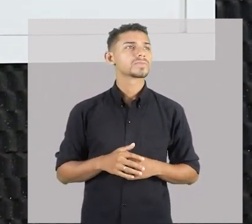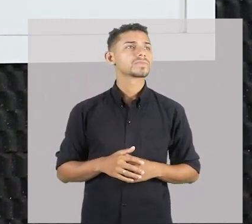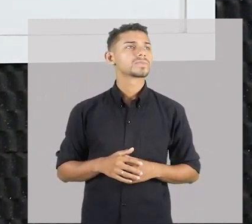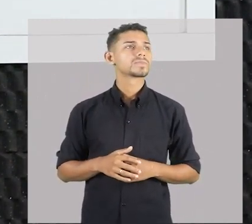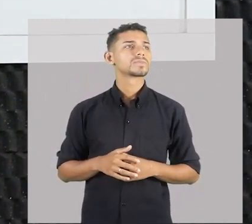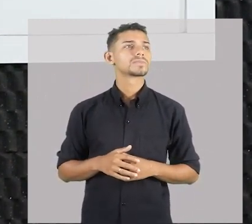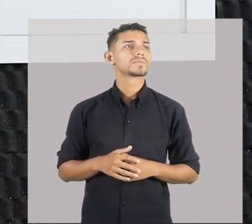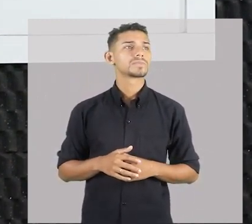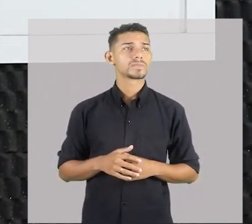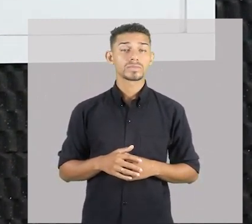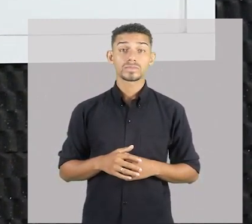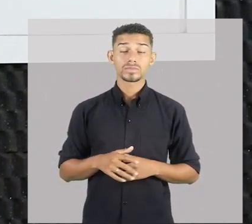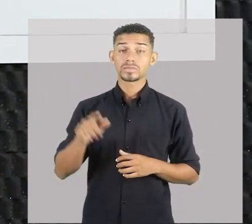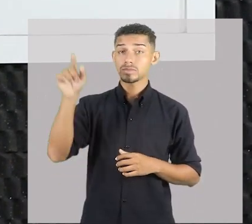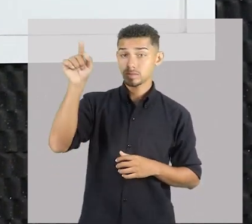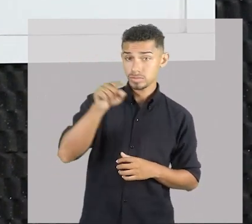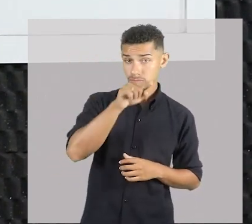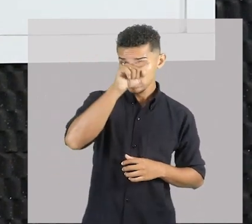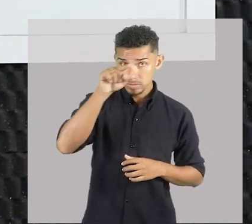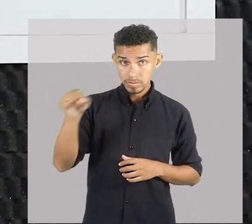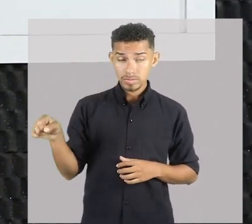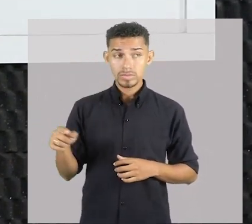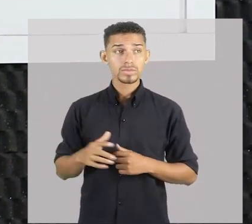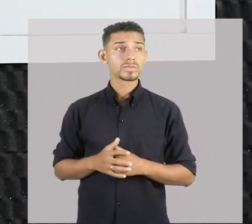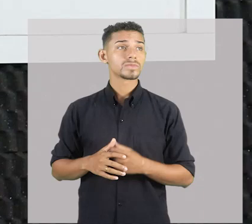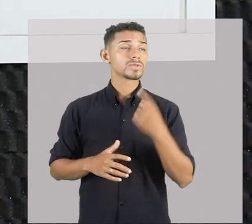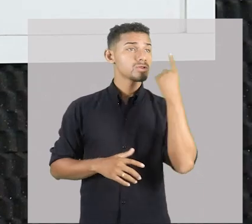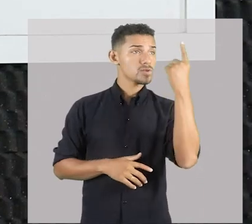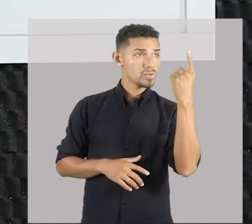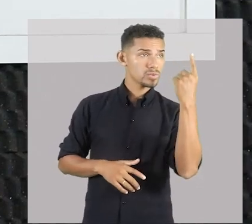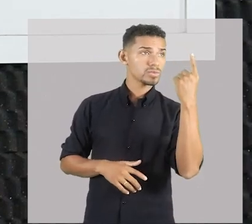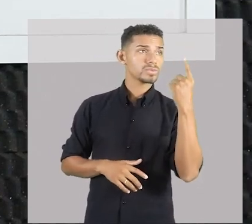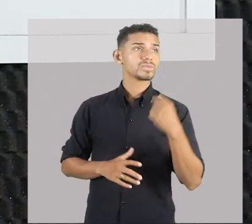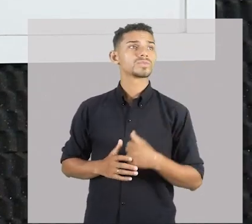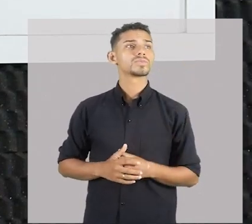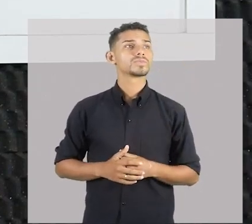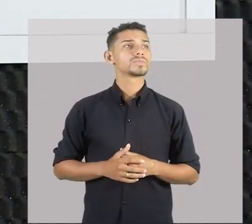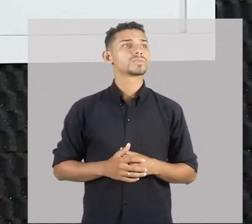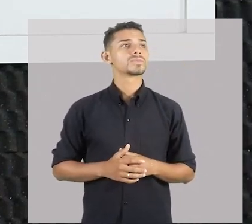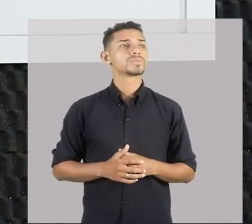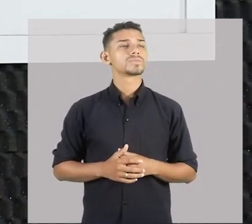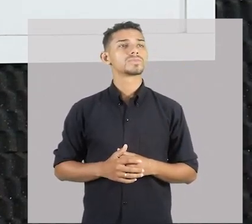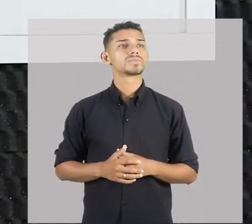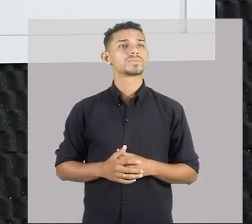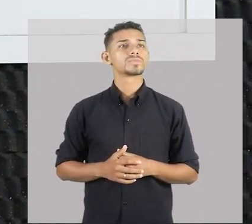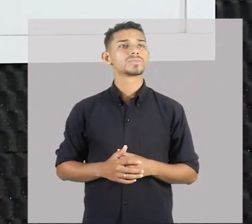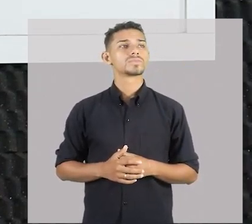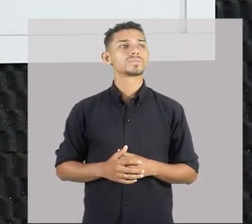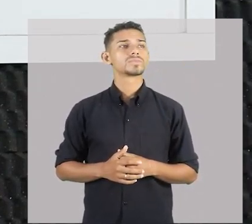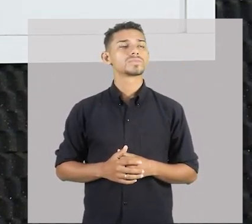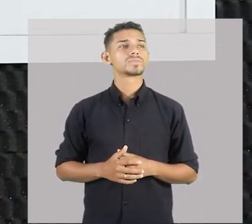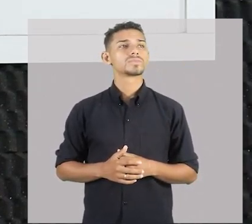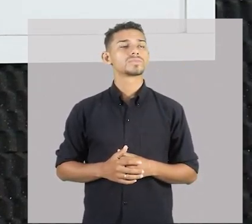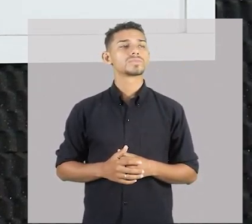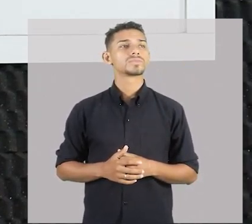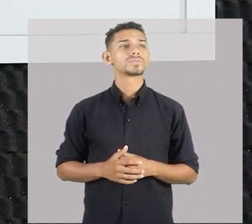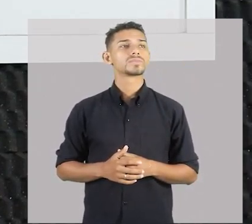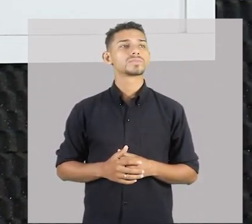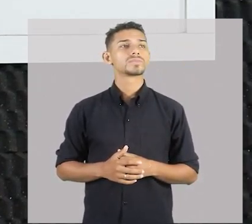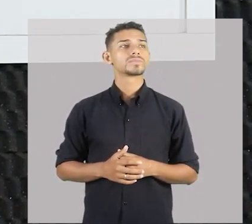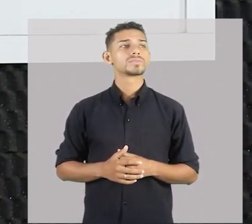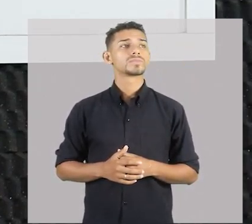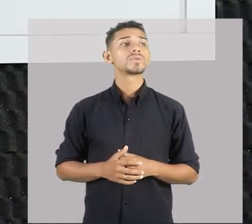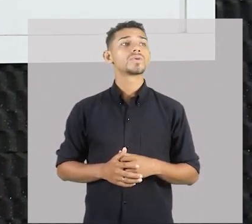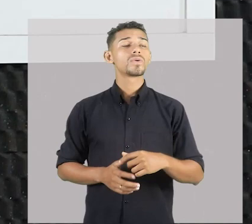ó. Regra de 3, 1 Hz, perdão, gente, botei só H aqui, é Hz,